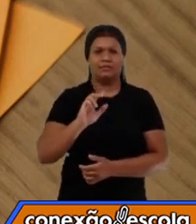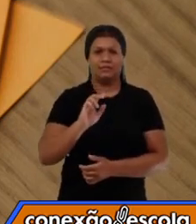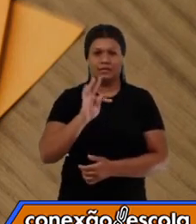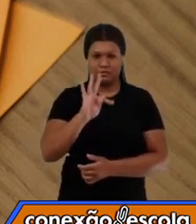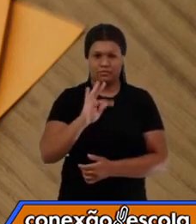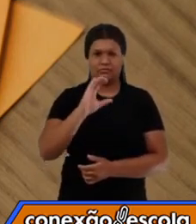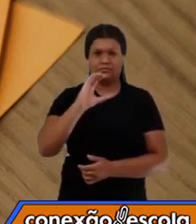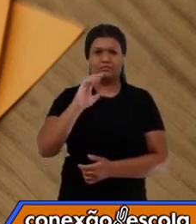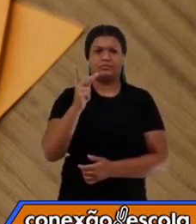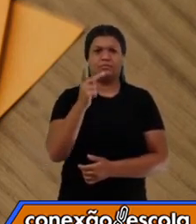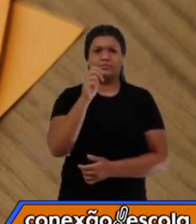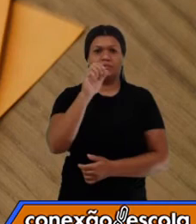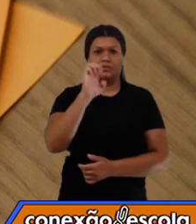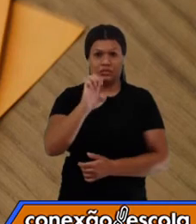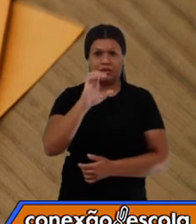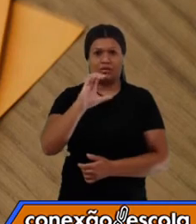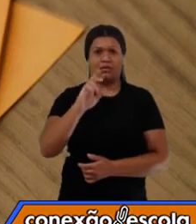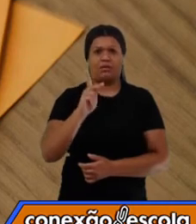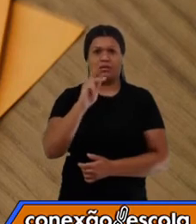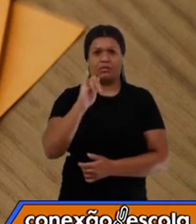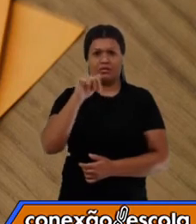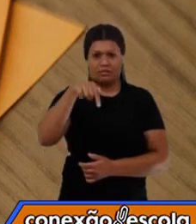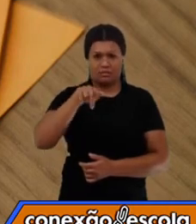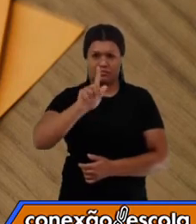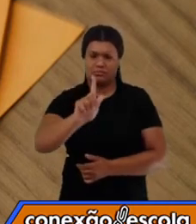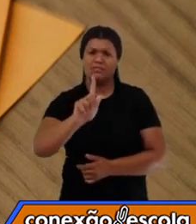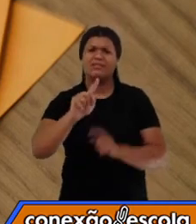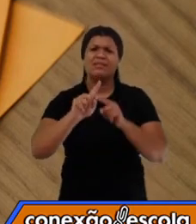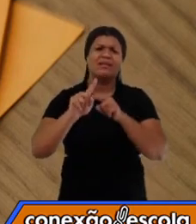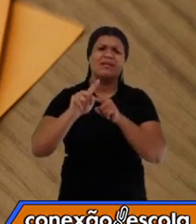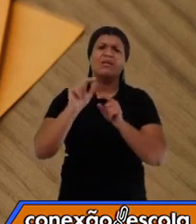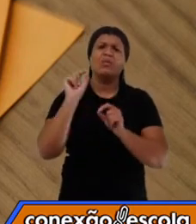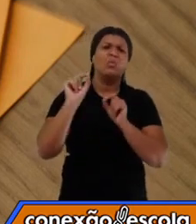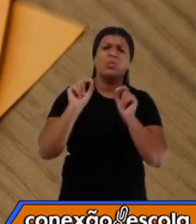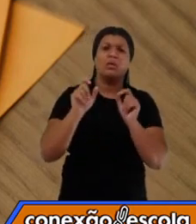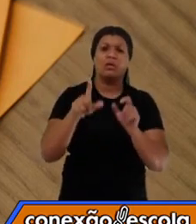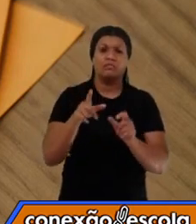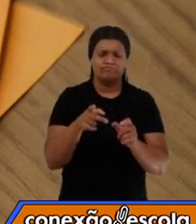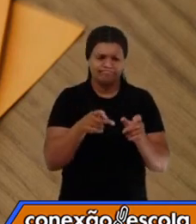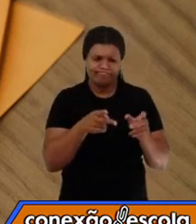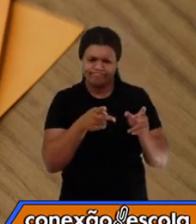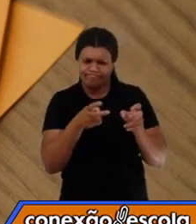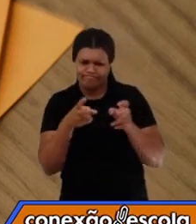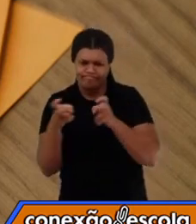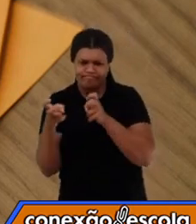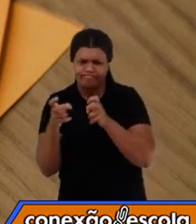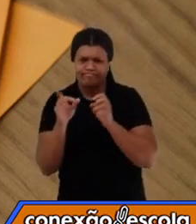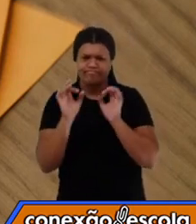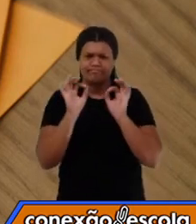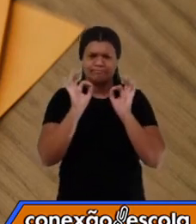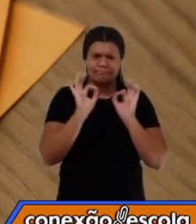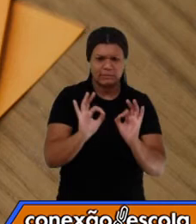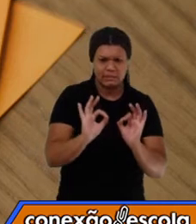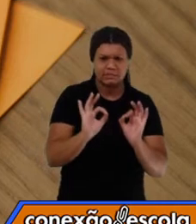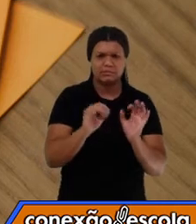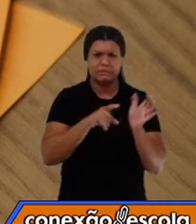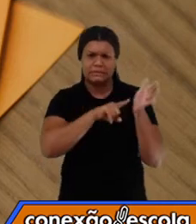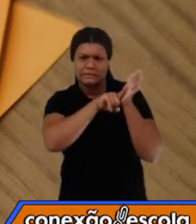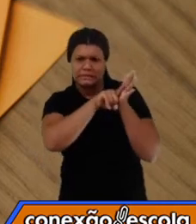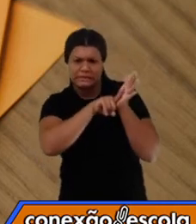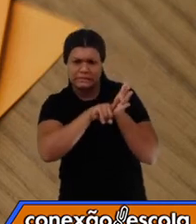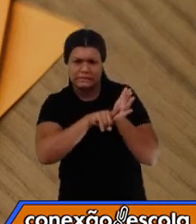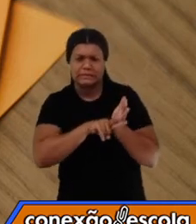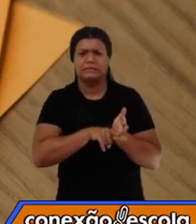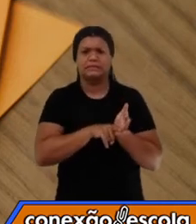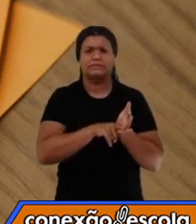fact-checking. O que é um fact-checking dentro do gênero informativo? É a checagem do fato. Professora, como que eu faço uma checagem de